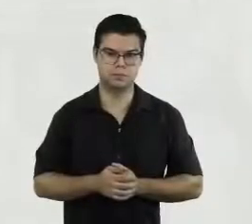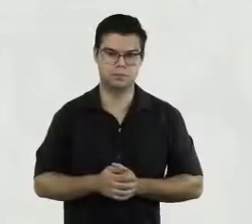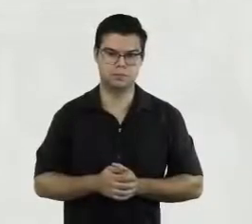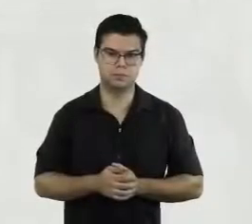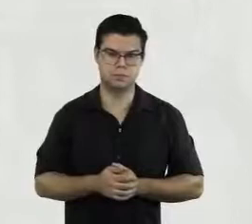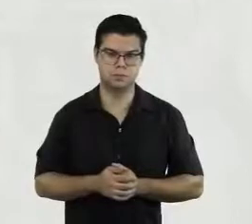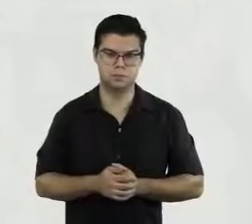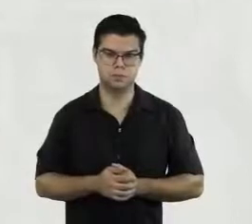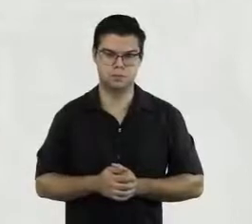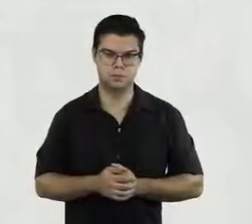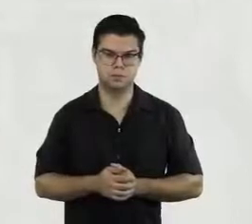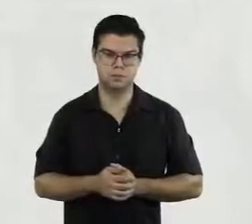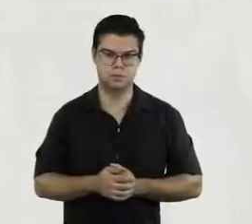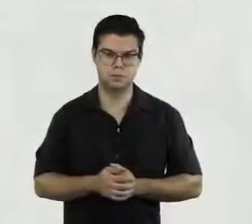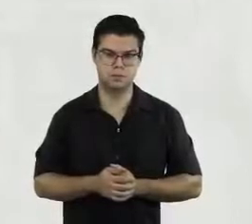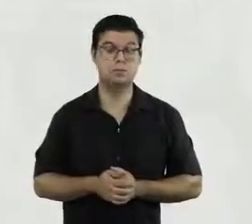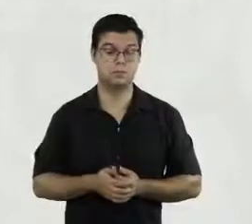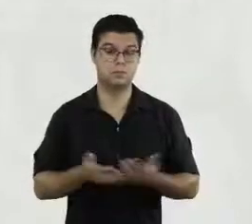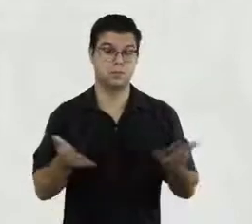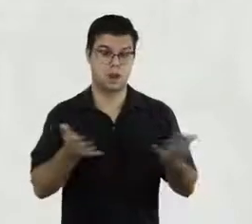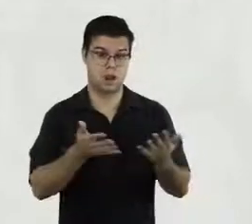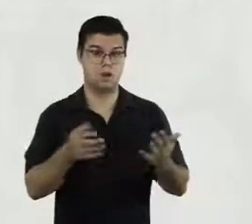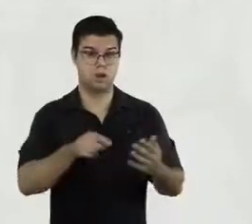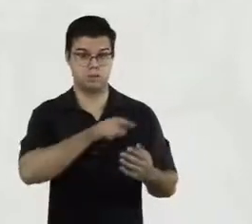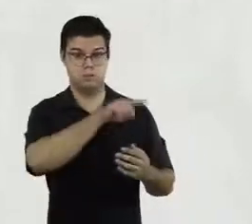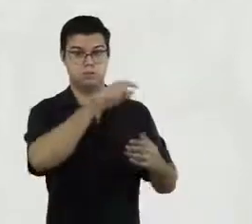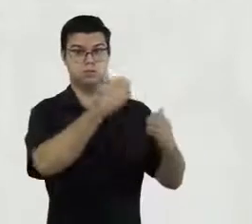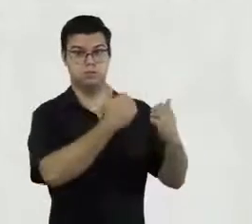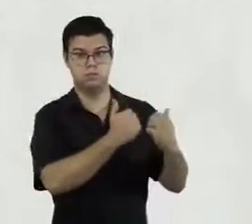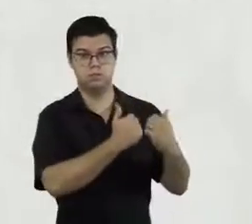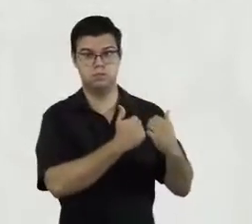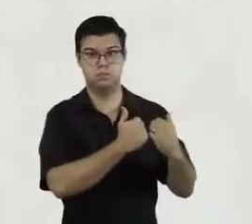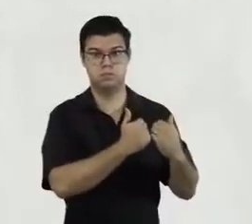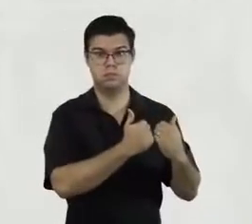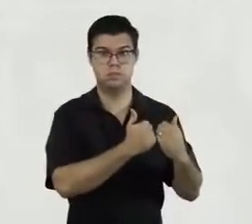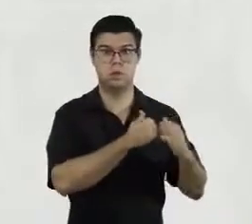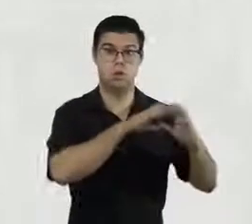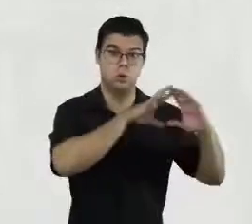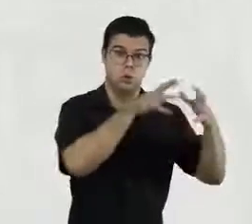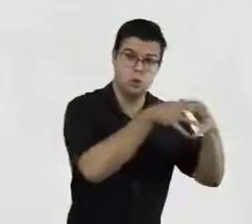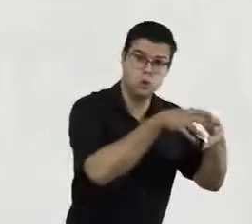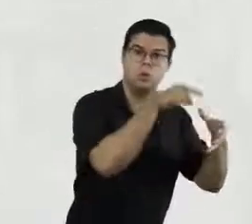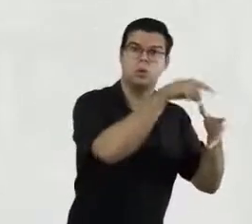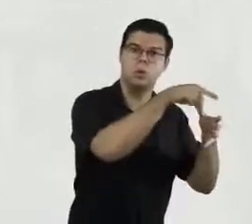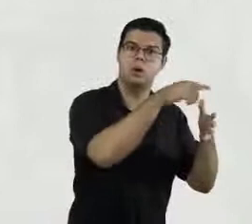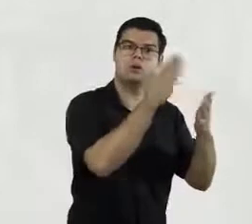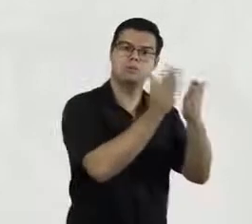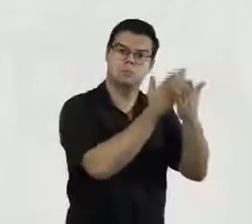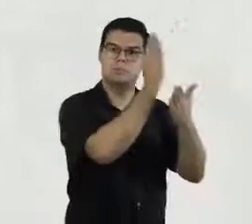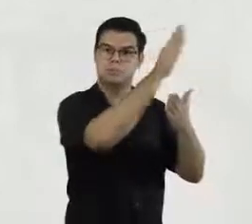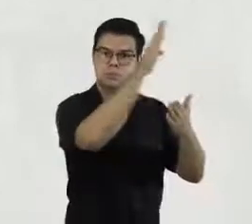dirigindo à audiência, creio que é formada por bibliotecários, documentaristas,